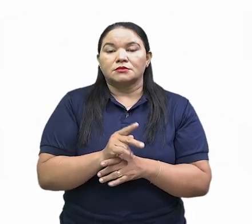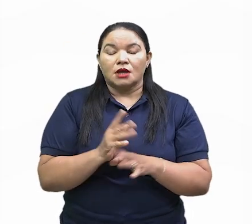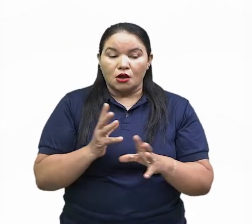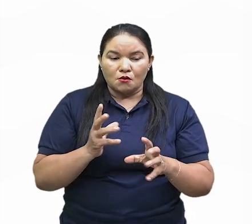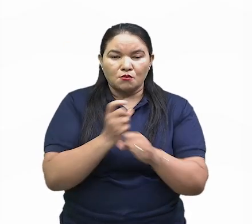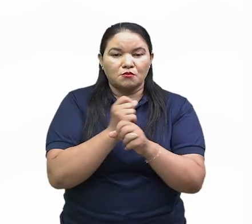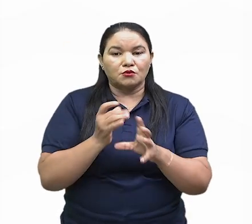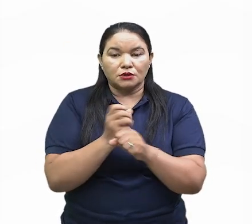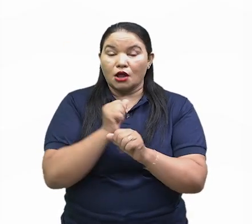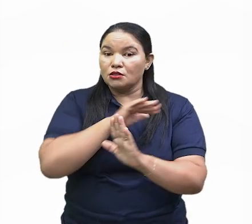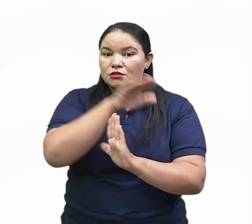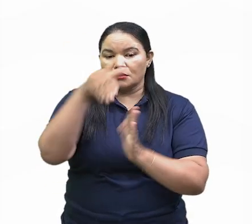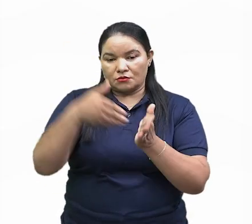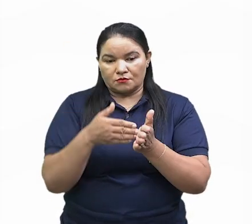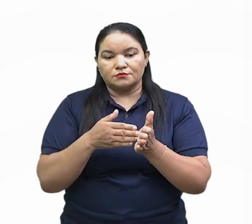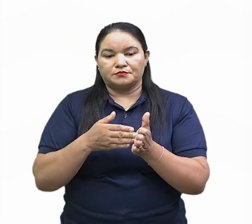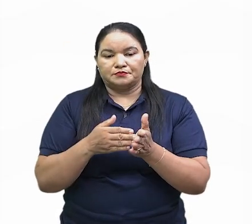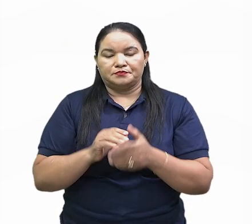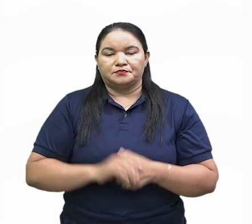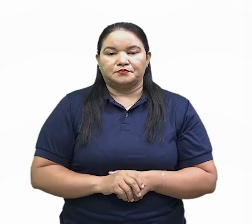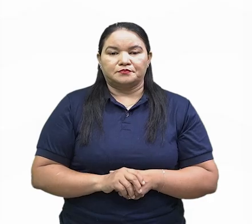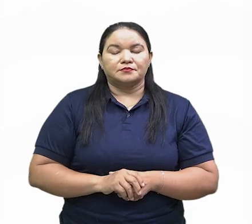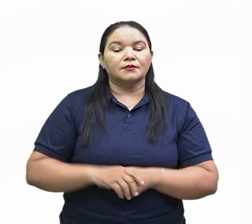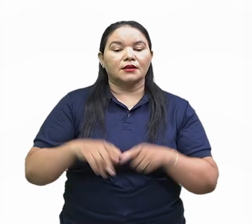residentes. Mas também vamos ter o quê?